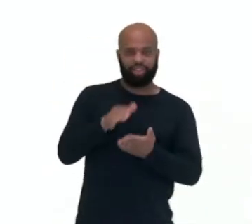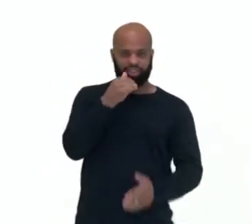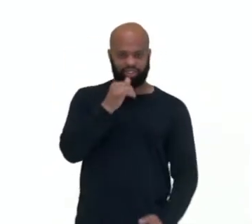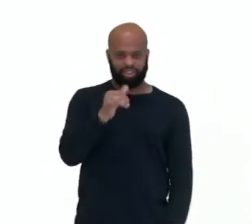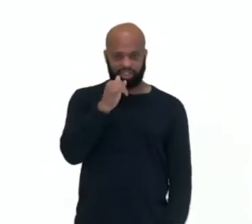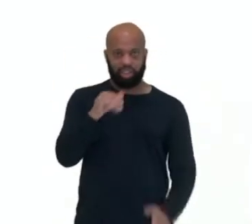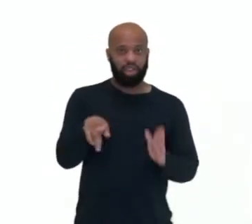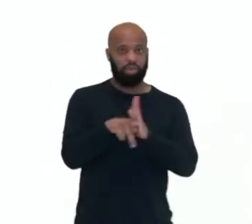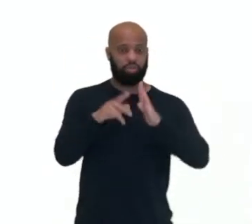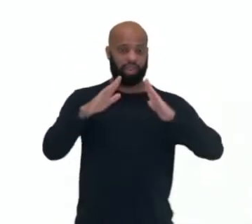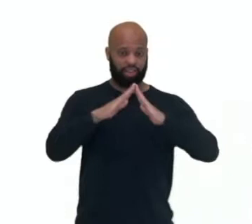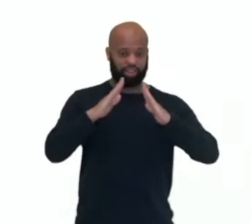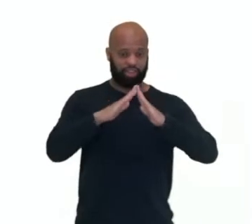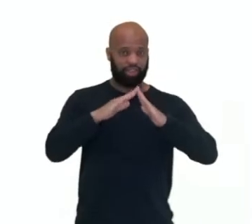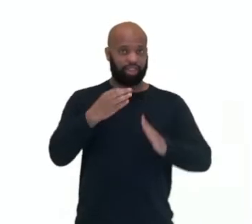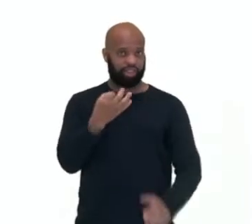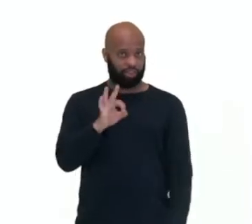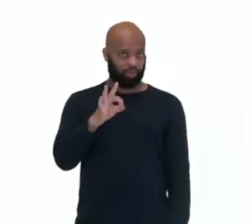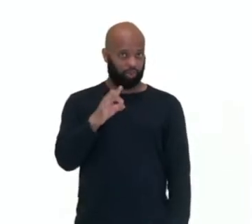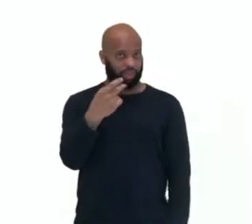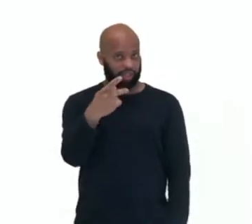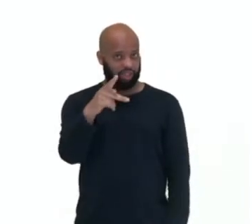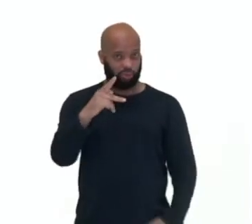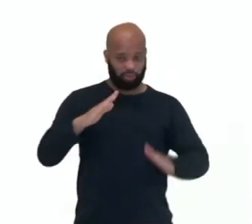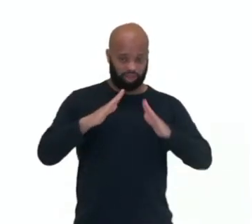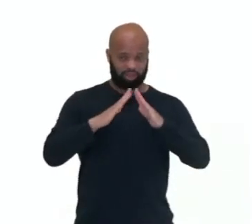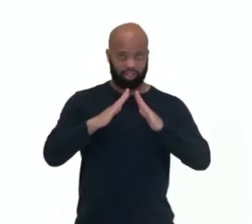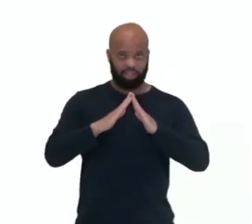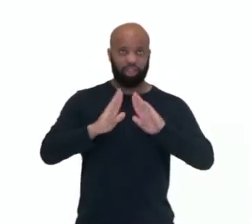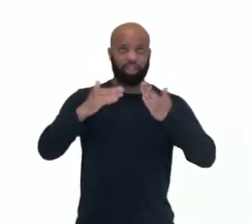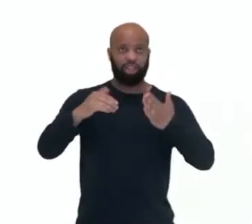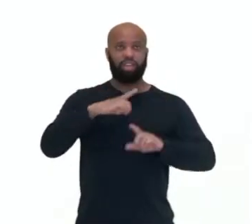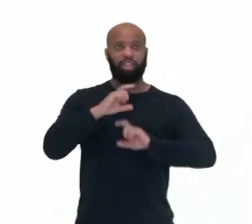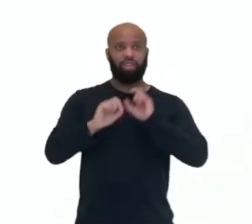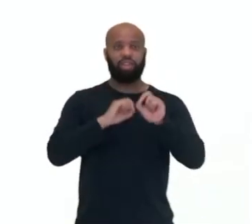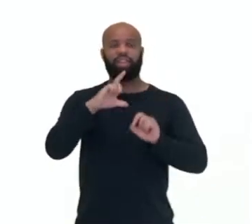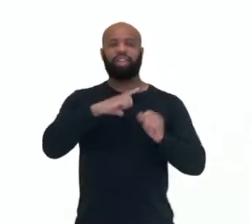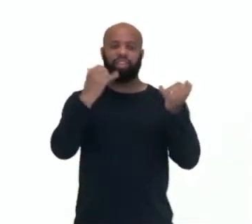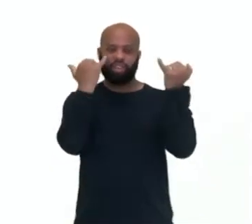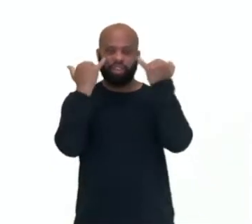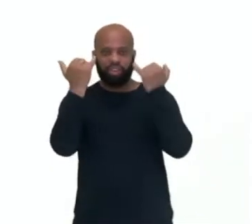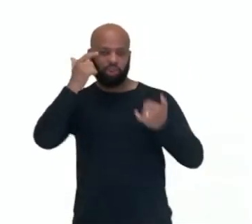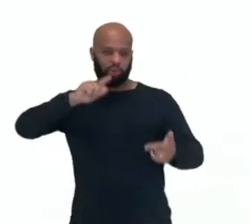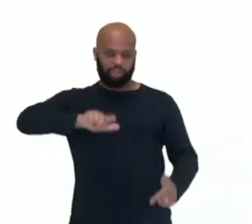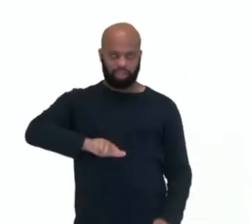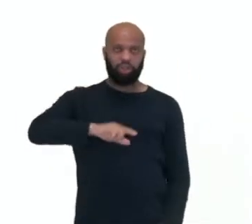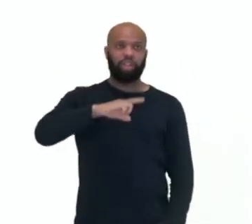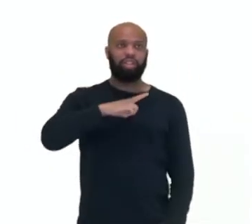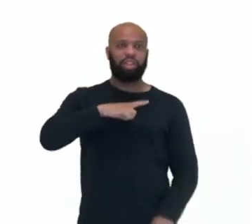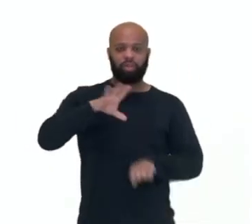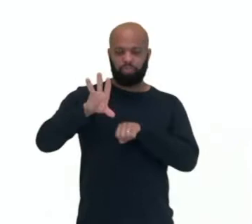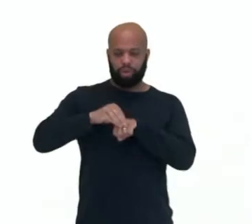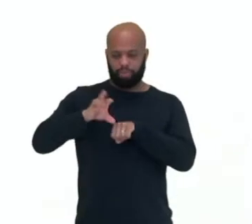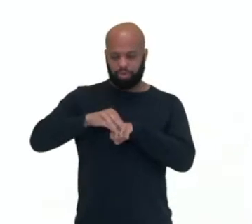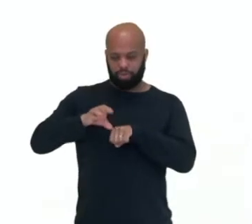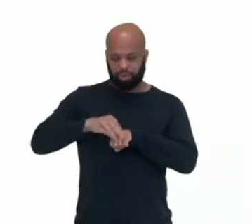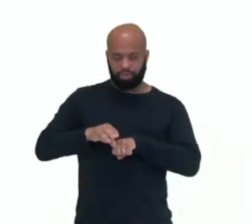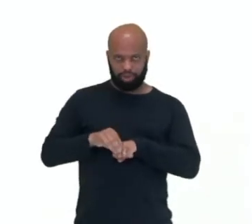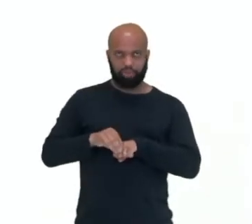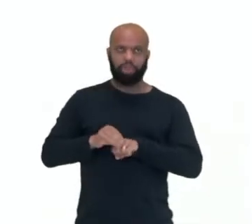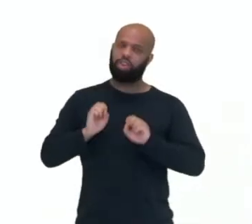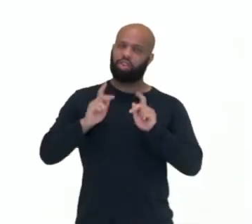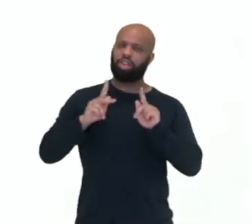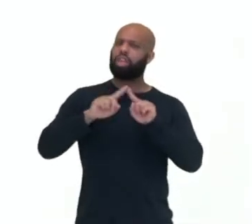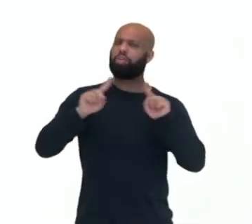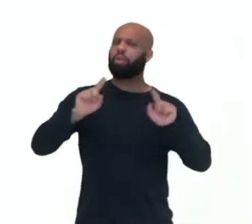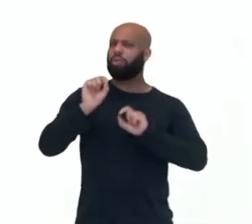uma residência, da sua casa, e por meio dos dados obtidos e dos conhecimentos adquiridos. Mas